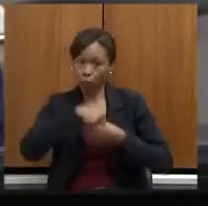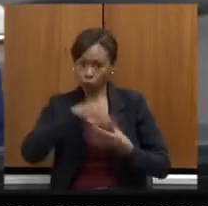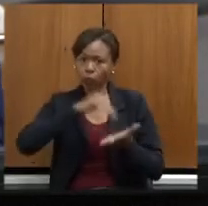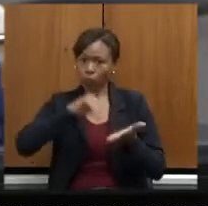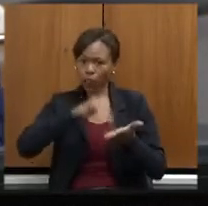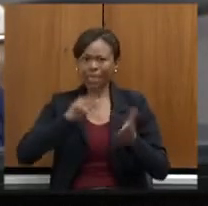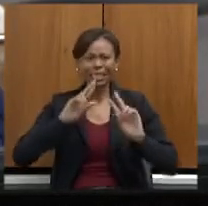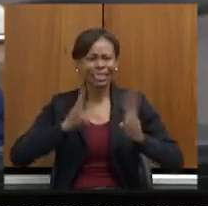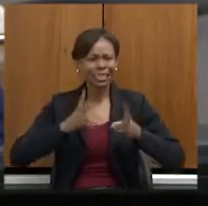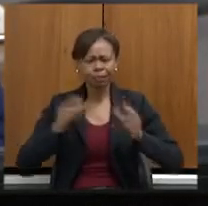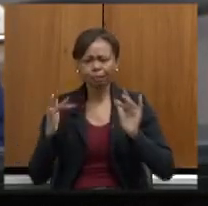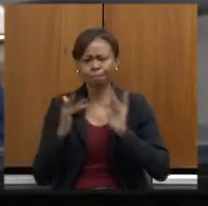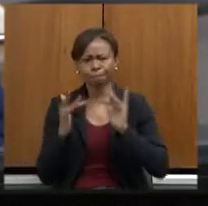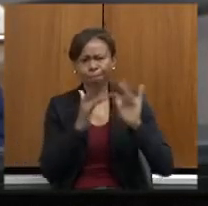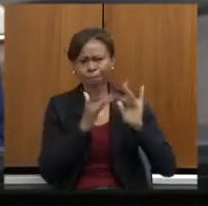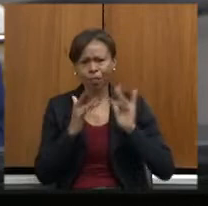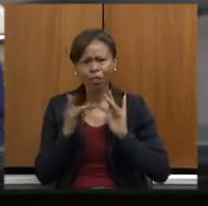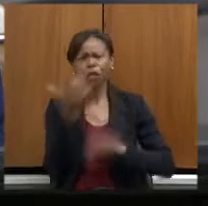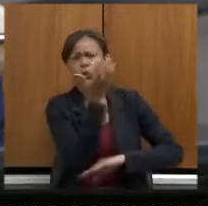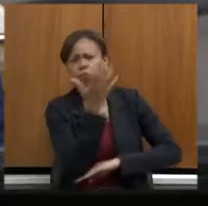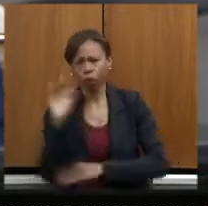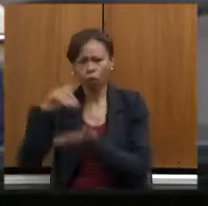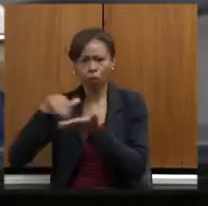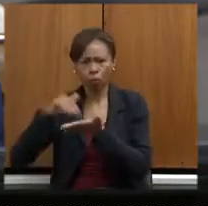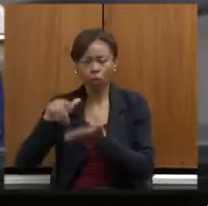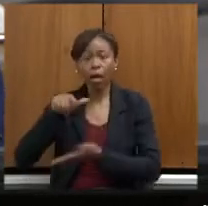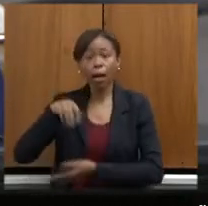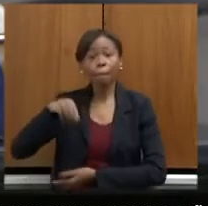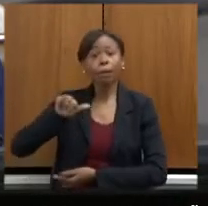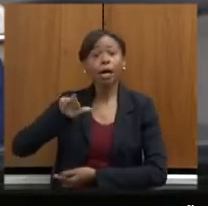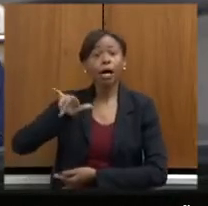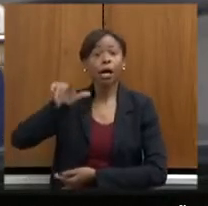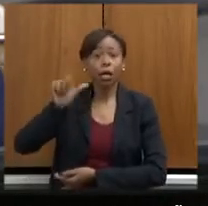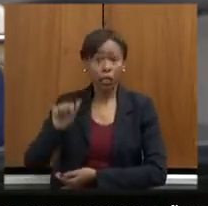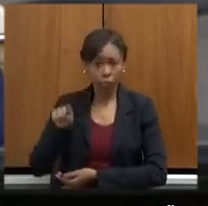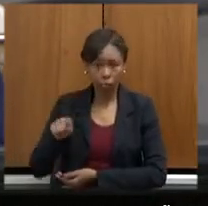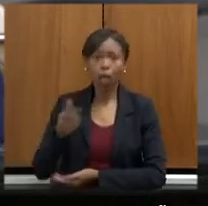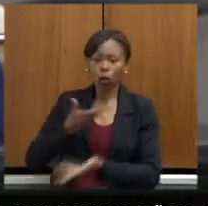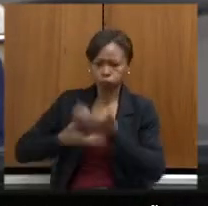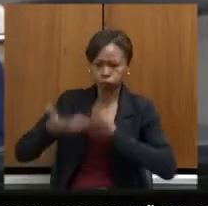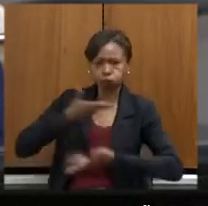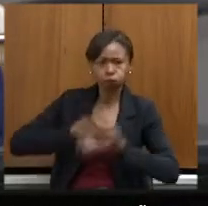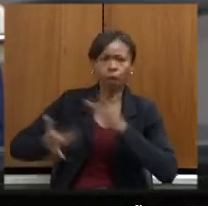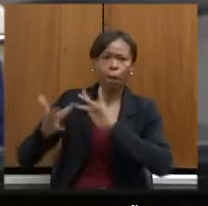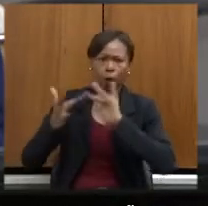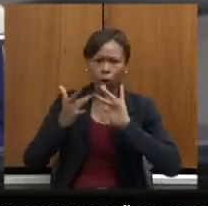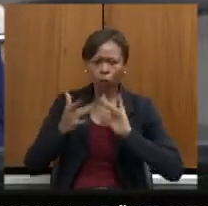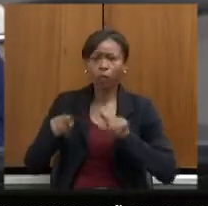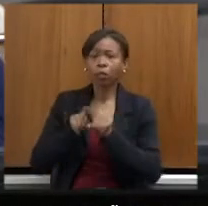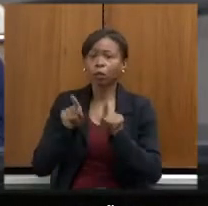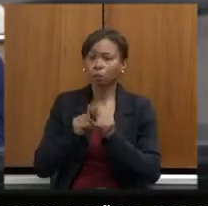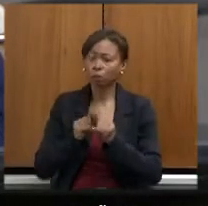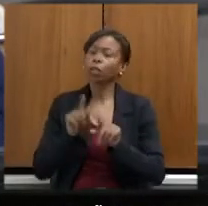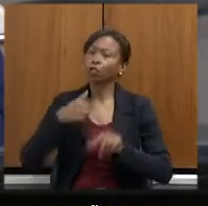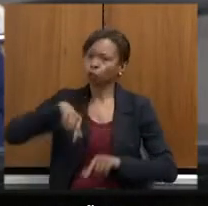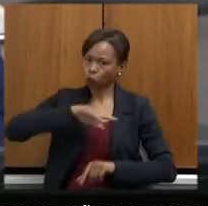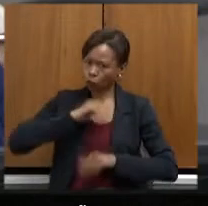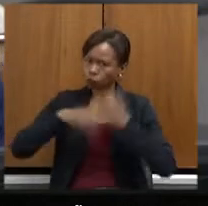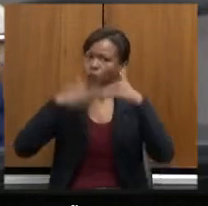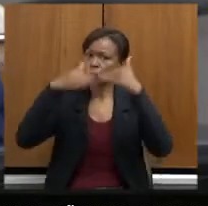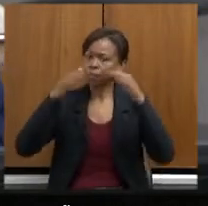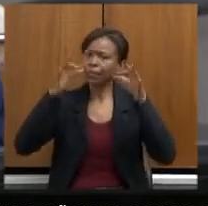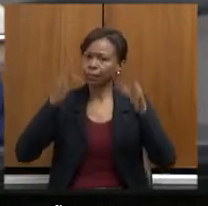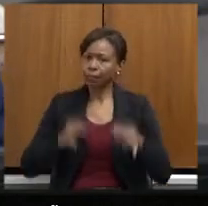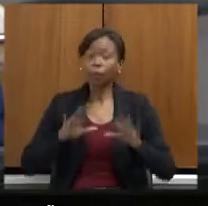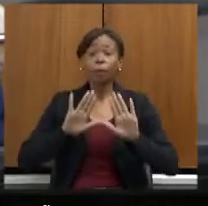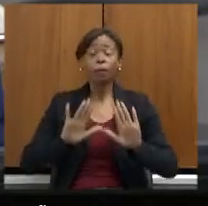em contato com a secretaria da meio ambiente a secretária Marília compartilha disco a gente somos parceiros e eu tenho certeza que nós vamos evoluir a